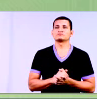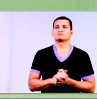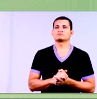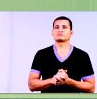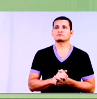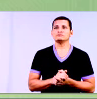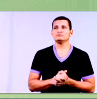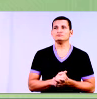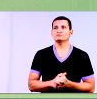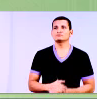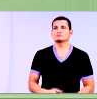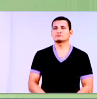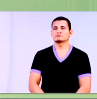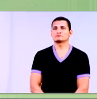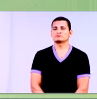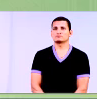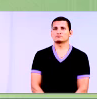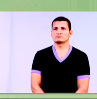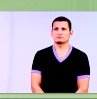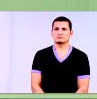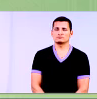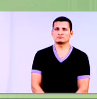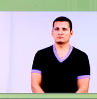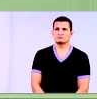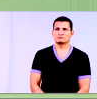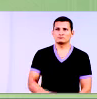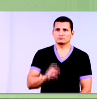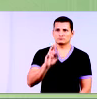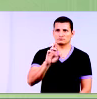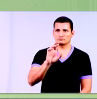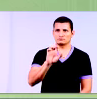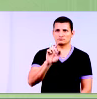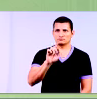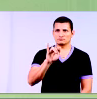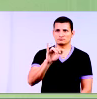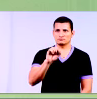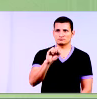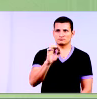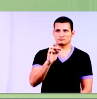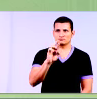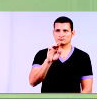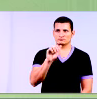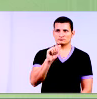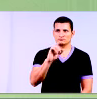aritmética, unidade de controle para gerenciar isso. E por fim eu tenho os registradores.